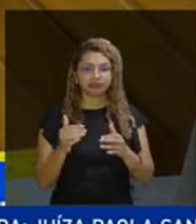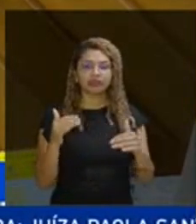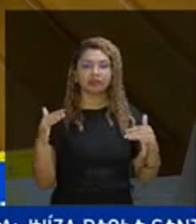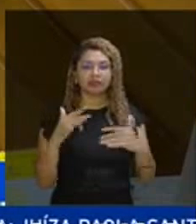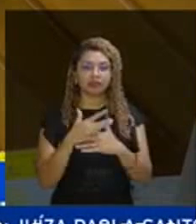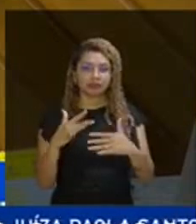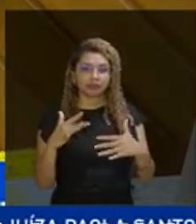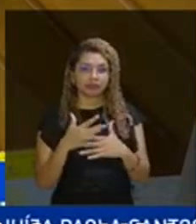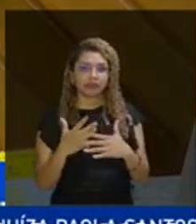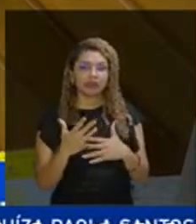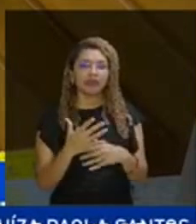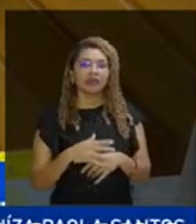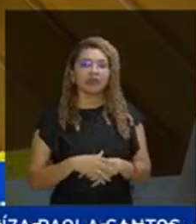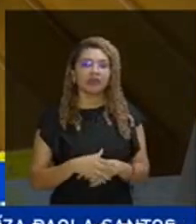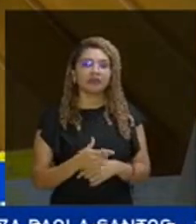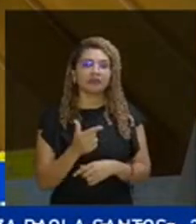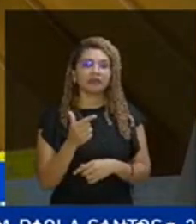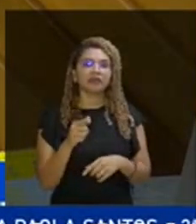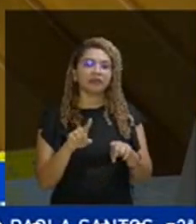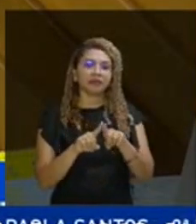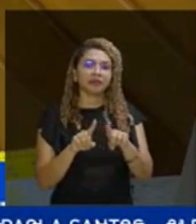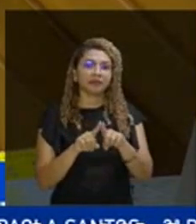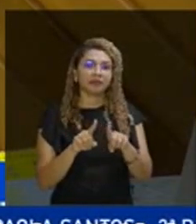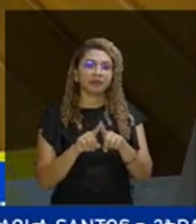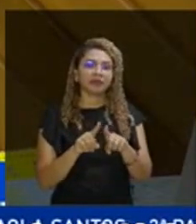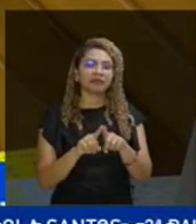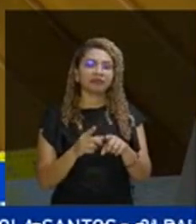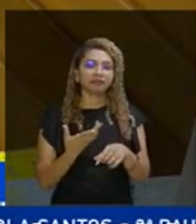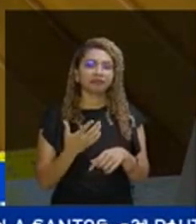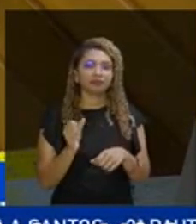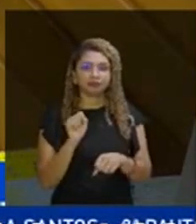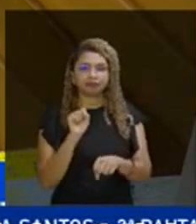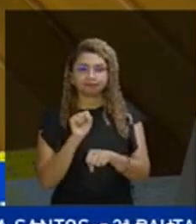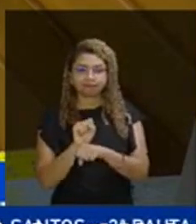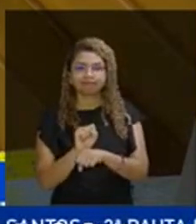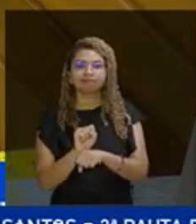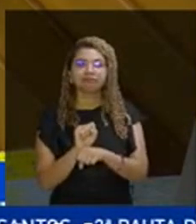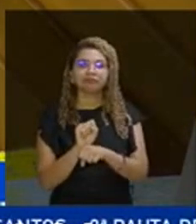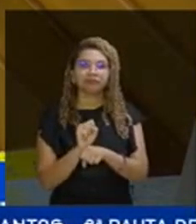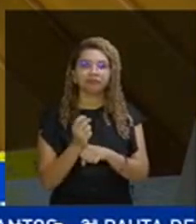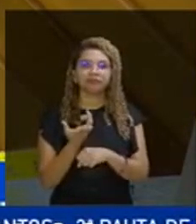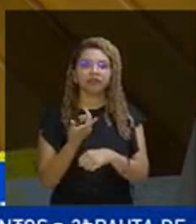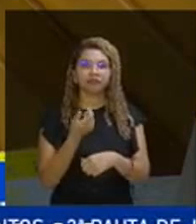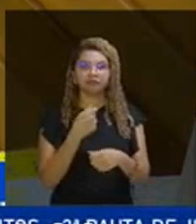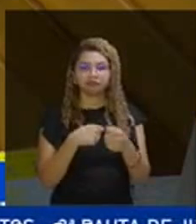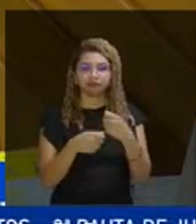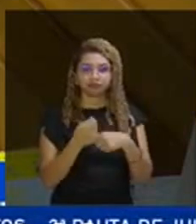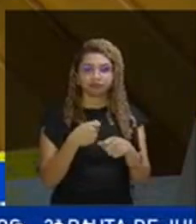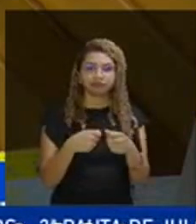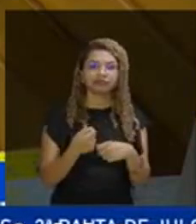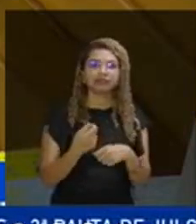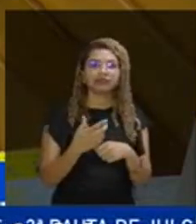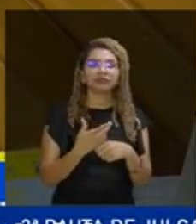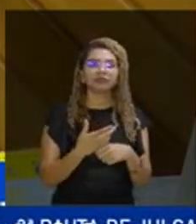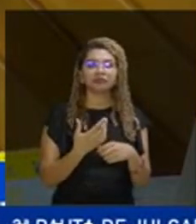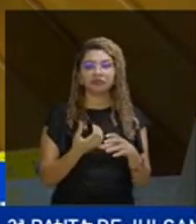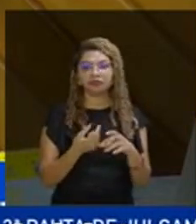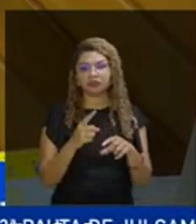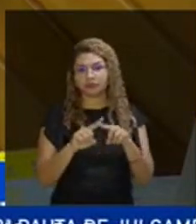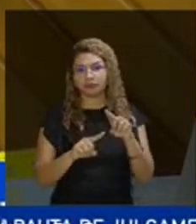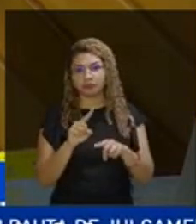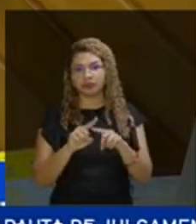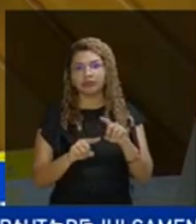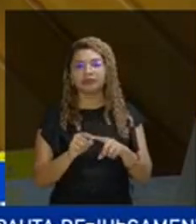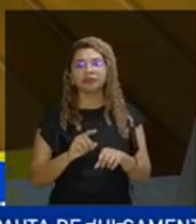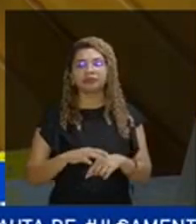irregular, assim como não restou comprovada a alegação de paralisação das atividades para que as gravações tomassem termo. Diante